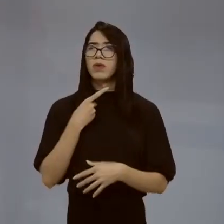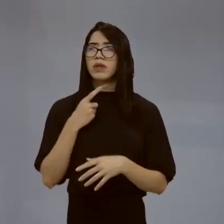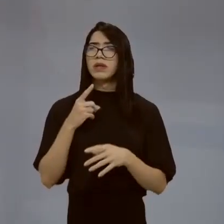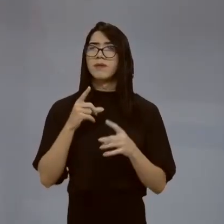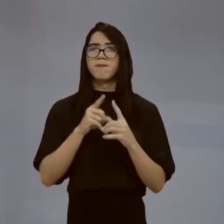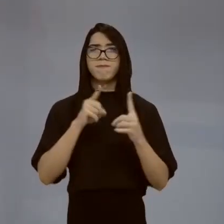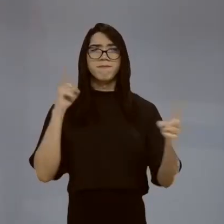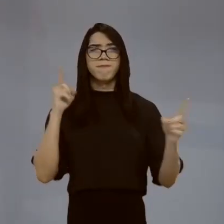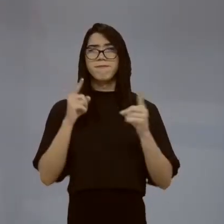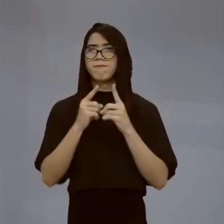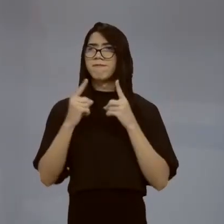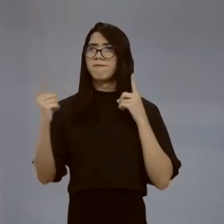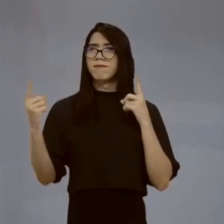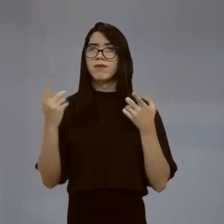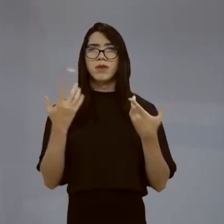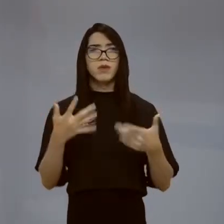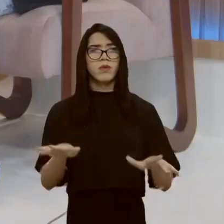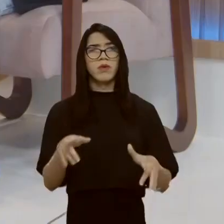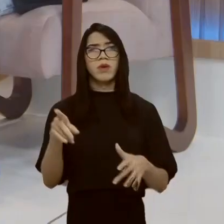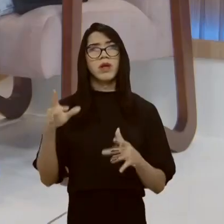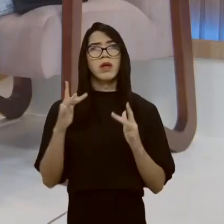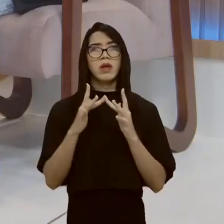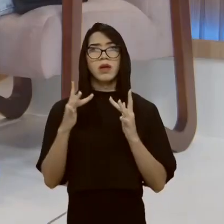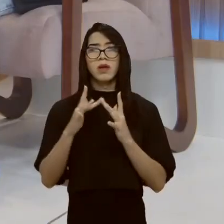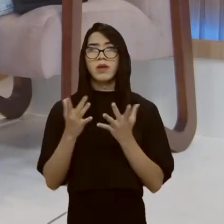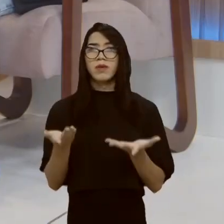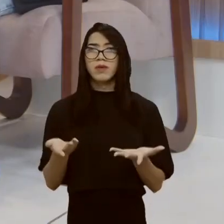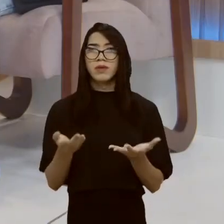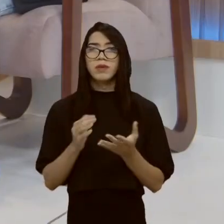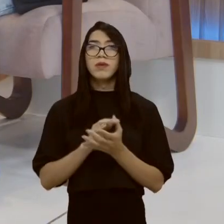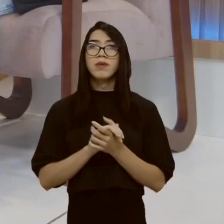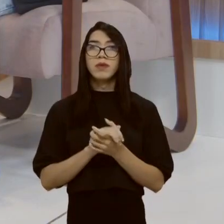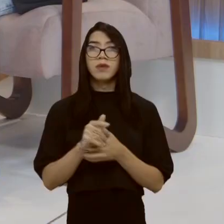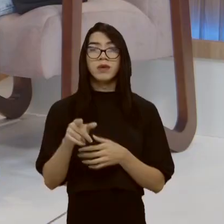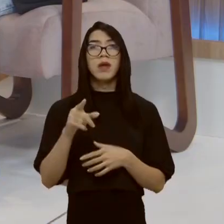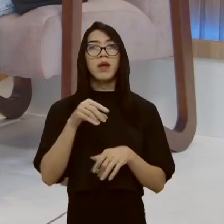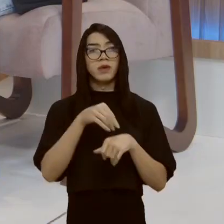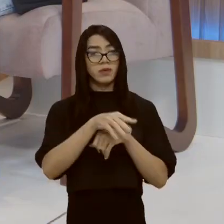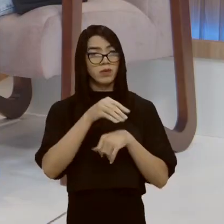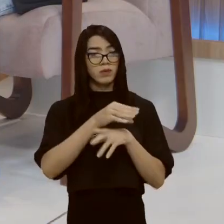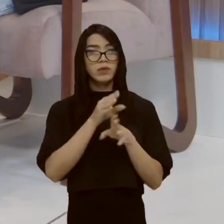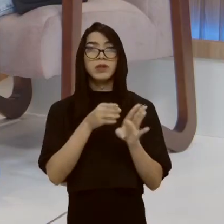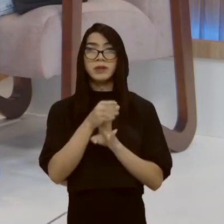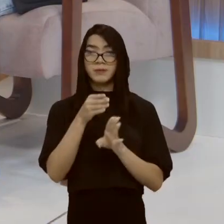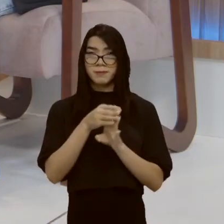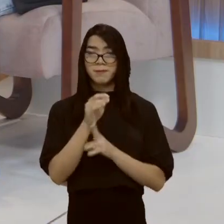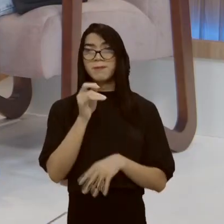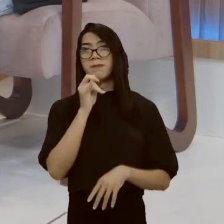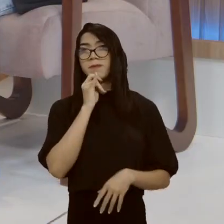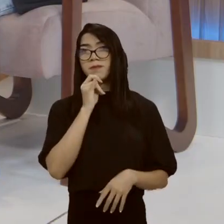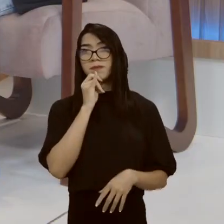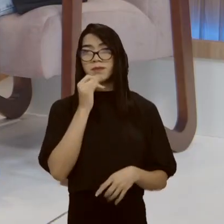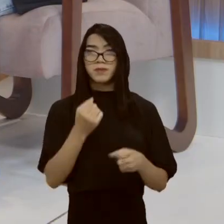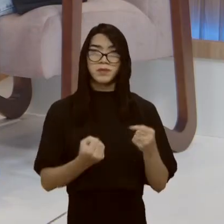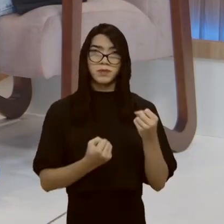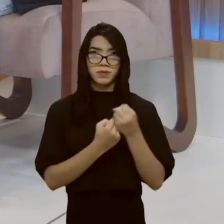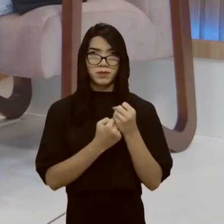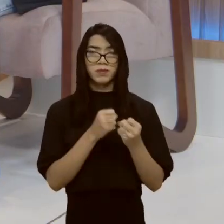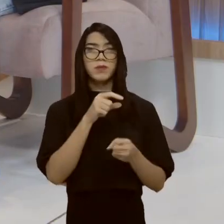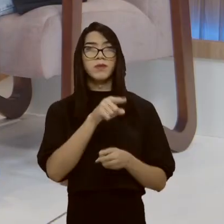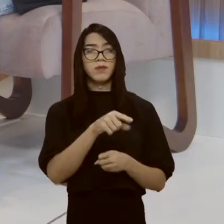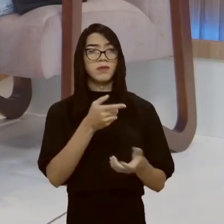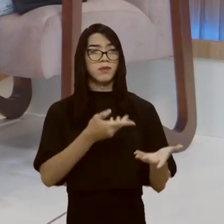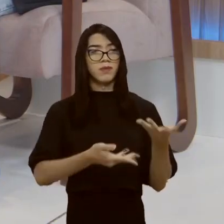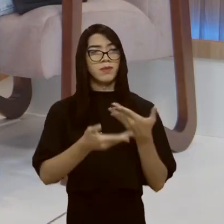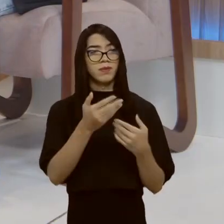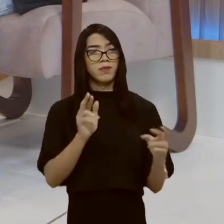relações. Isso é uma das principais causas, inclusive é uma das principais dicas que a gente dá também, que é essa questão do fortalecimento dos laços afetivos,